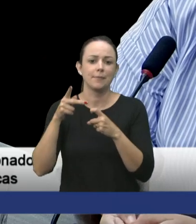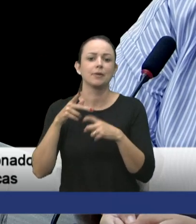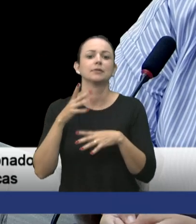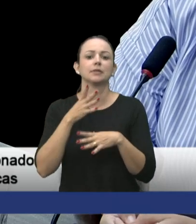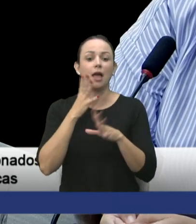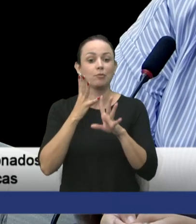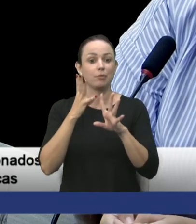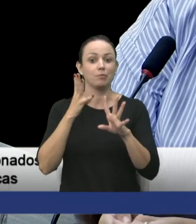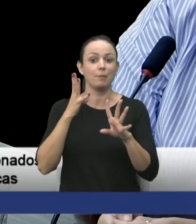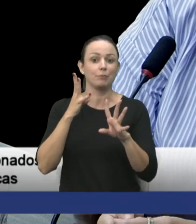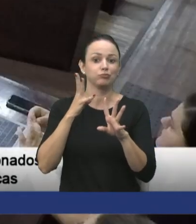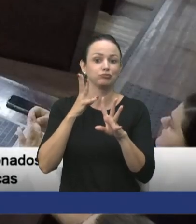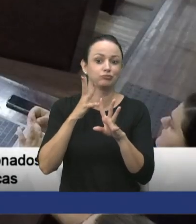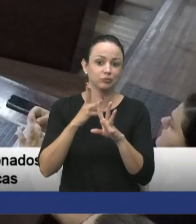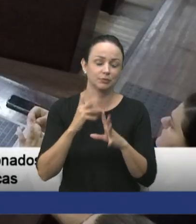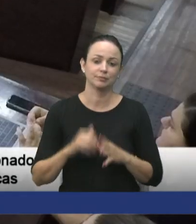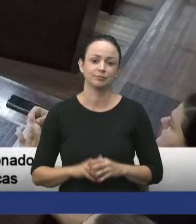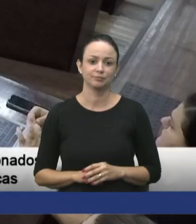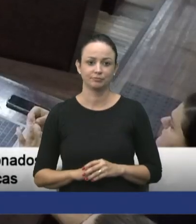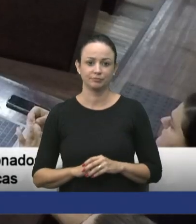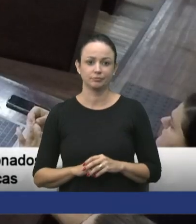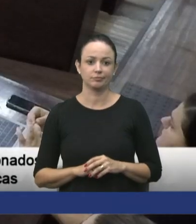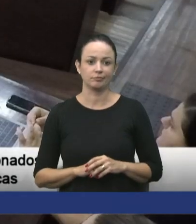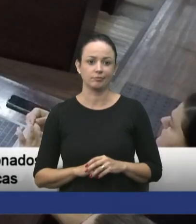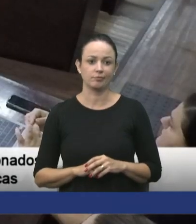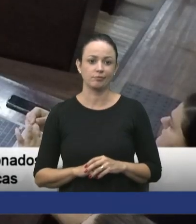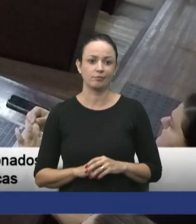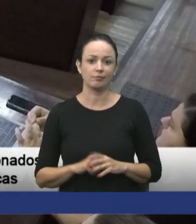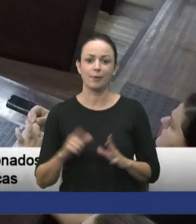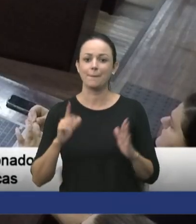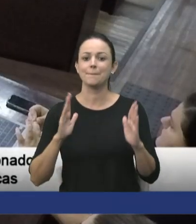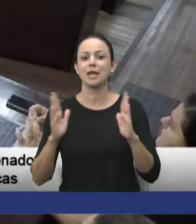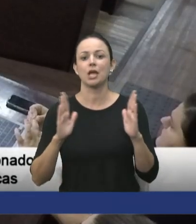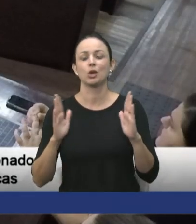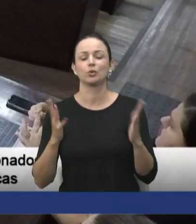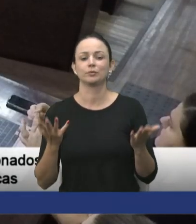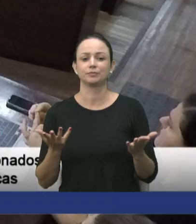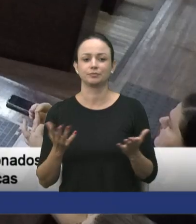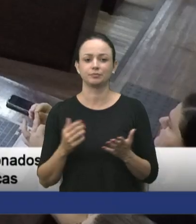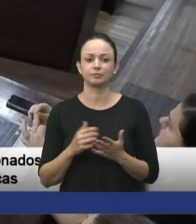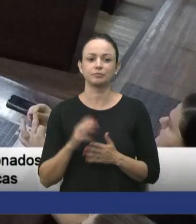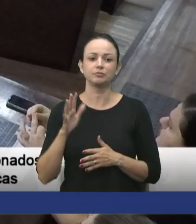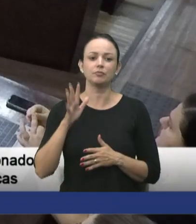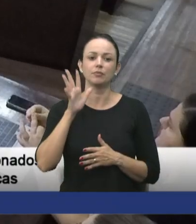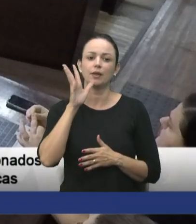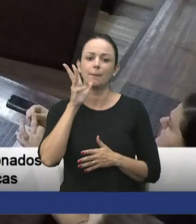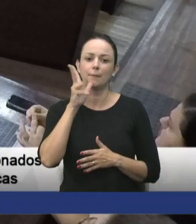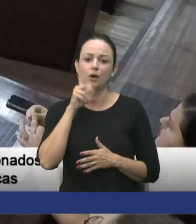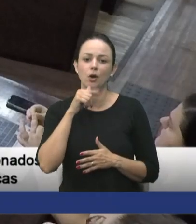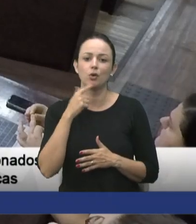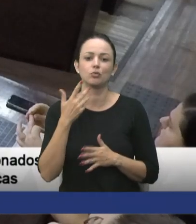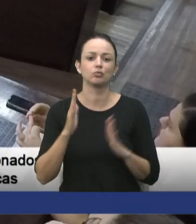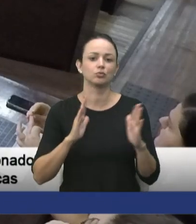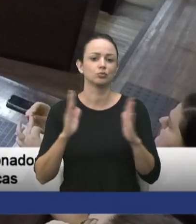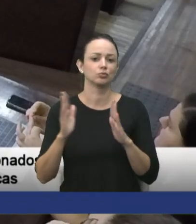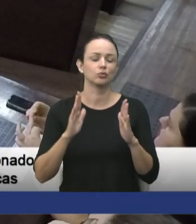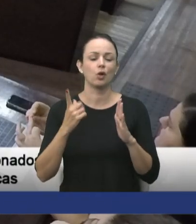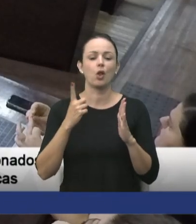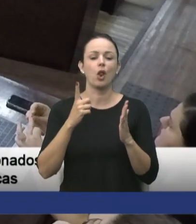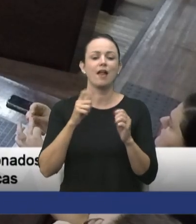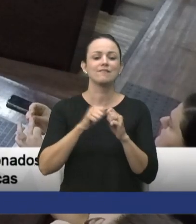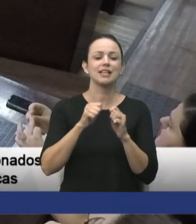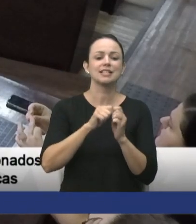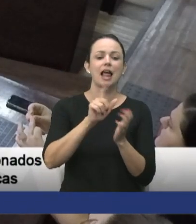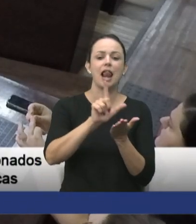fila. A gente não tem período. Quanto tempo se leva para laudar uma criança? Tudo depende.